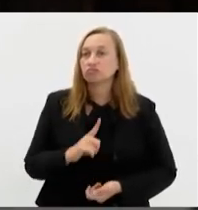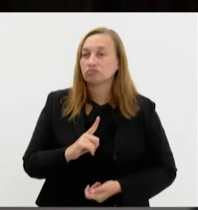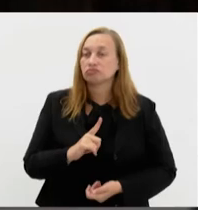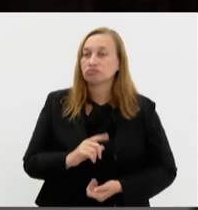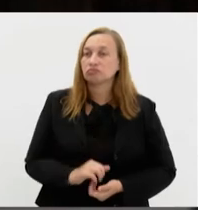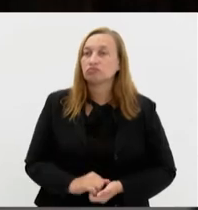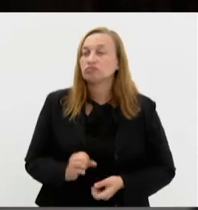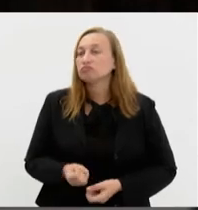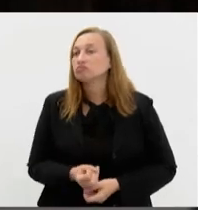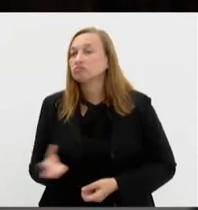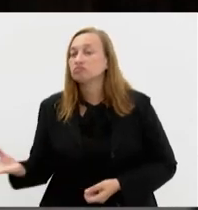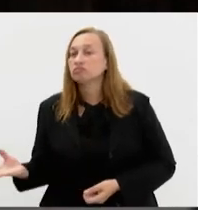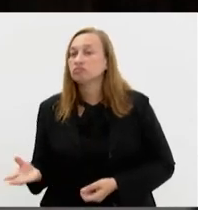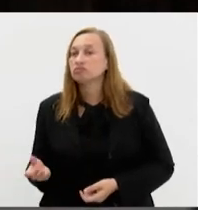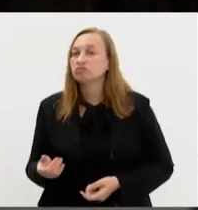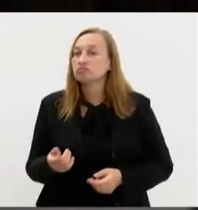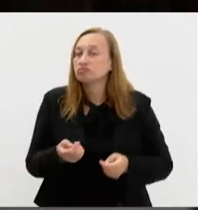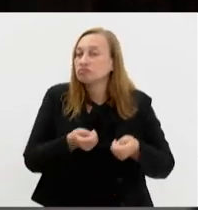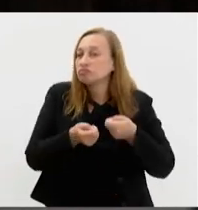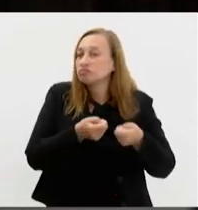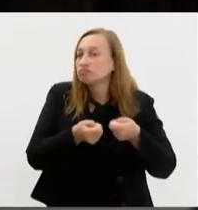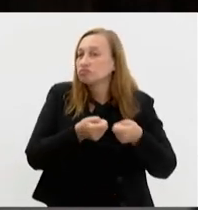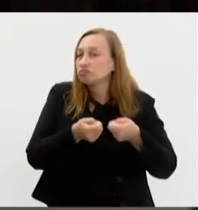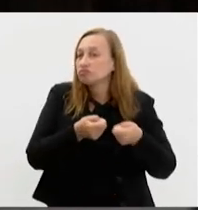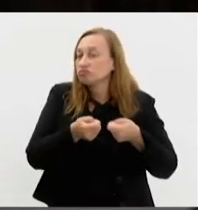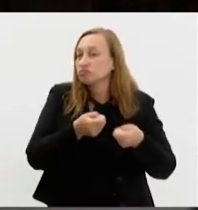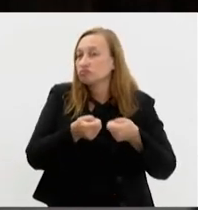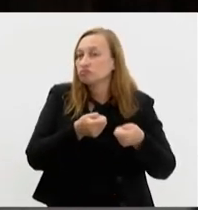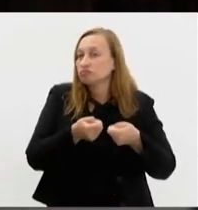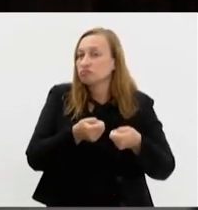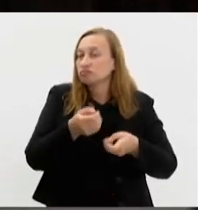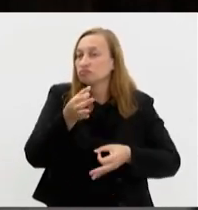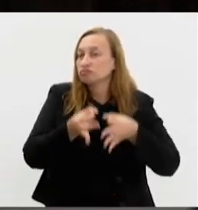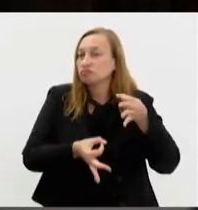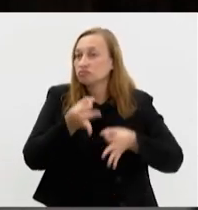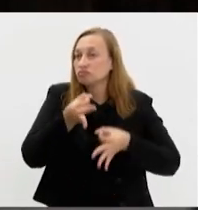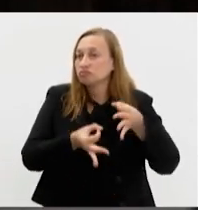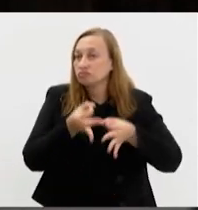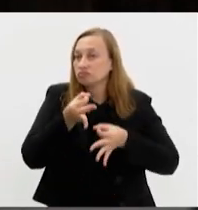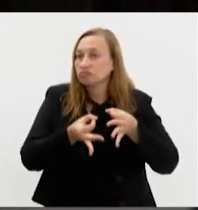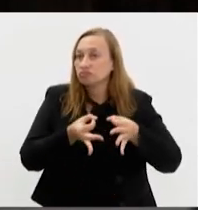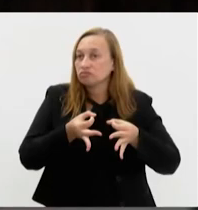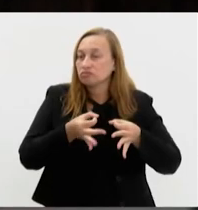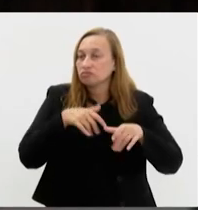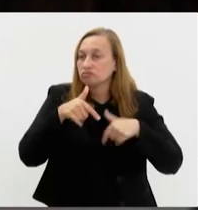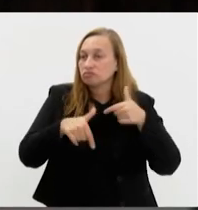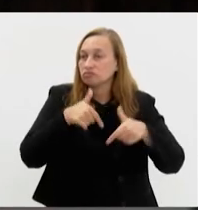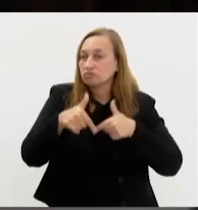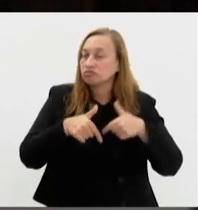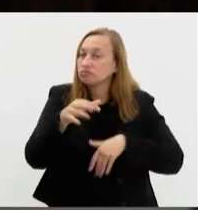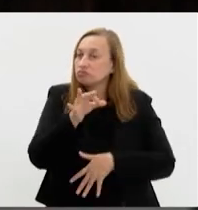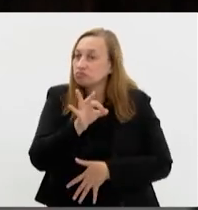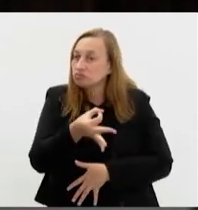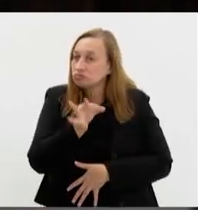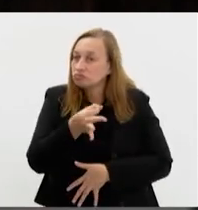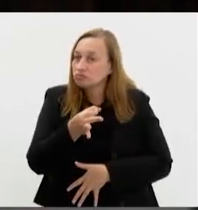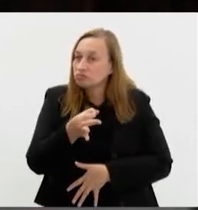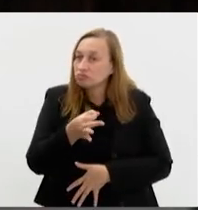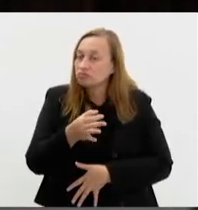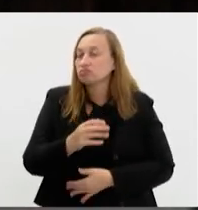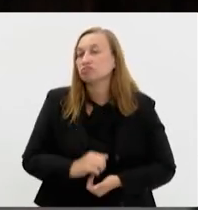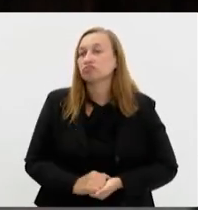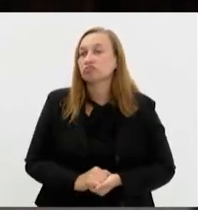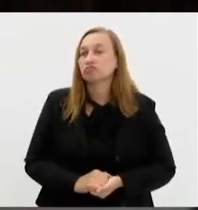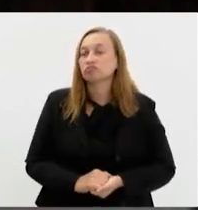existência de uma regulação para o judiciário atuar nesses casos de fato a míngua de